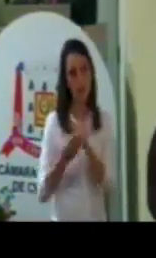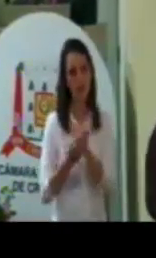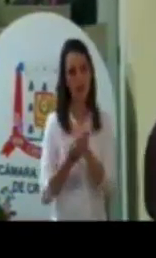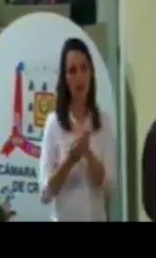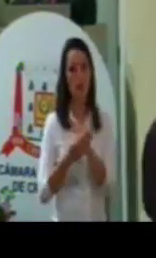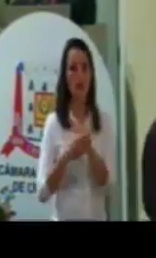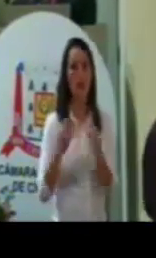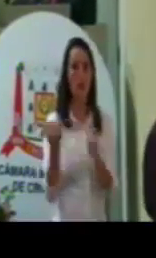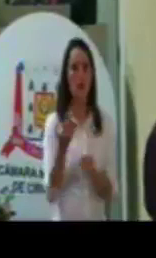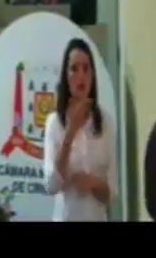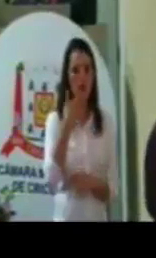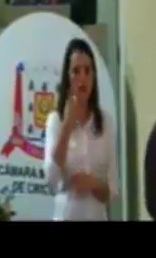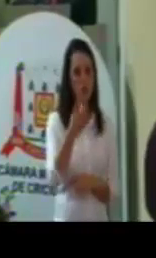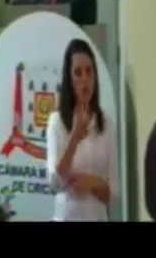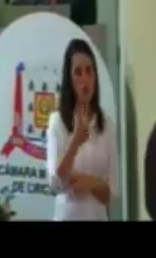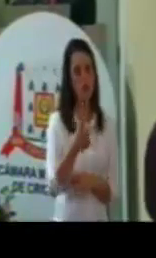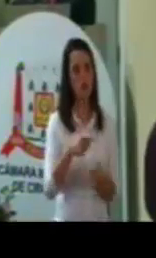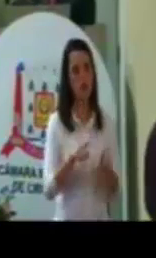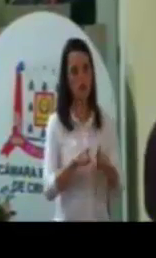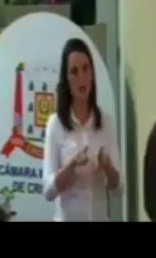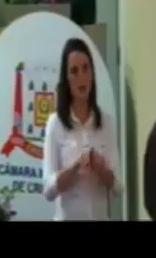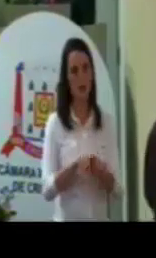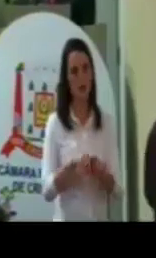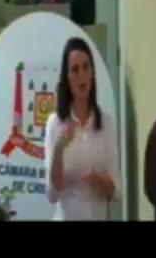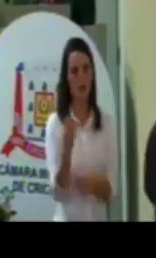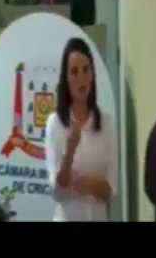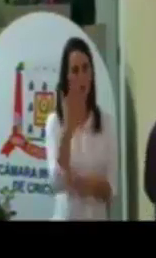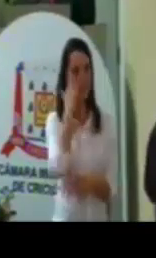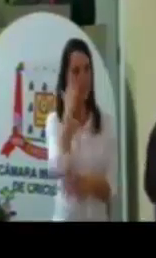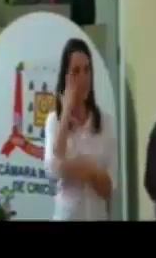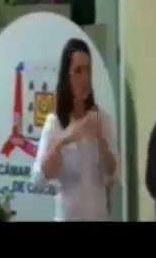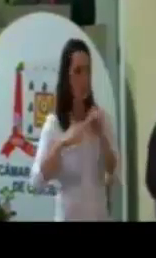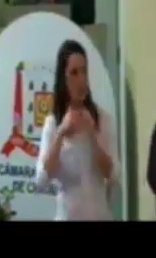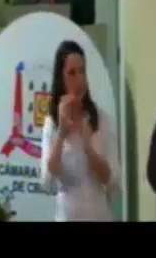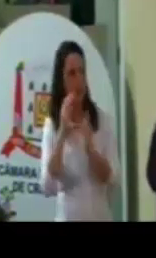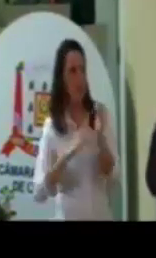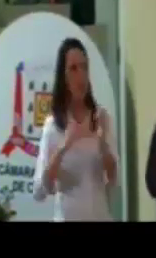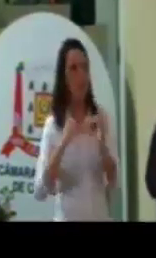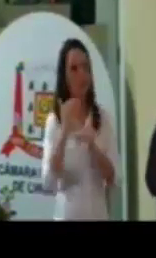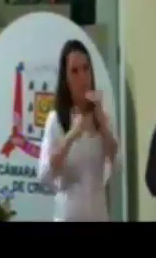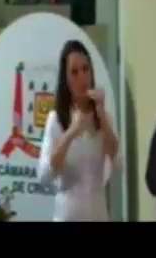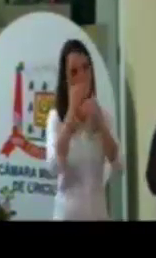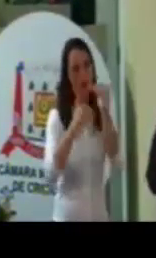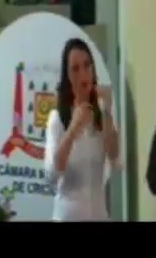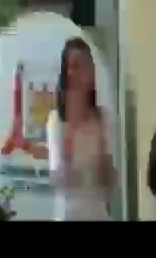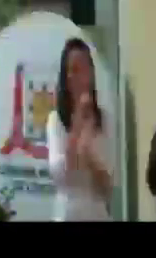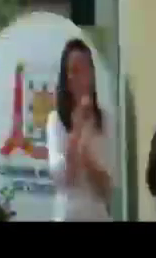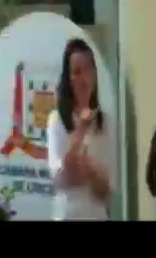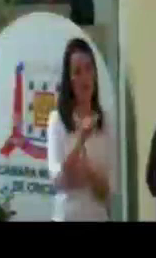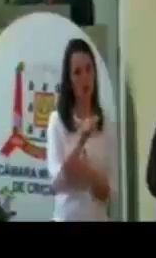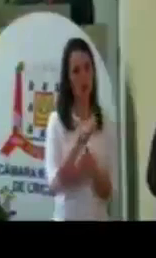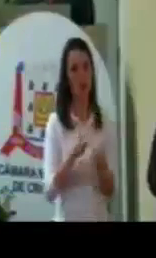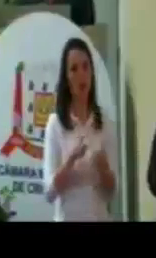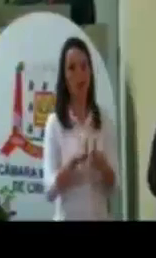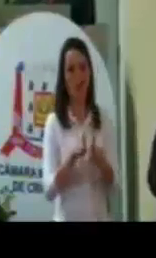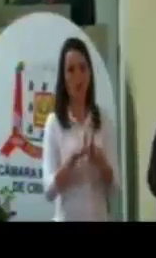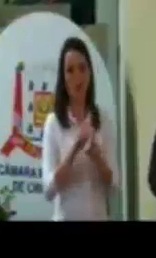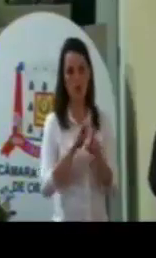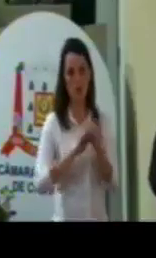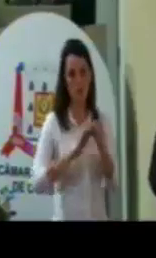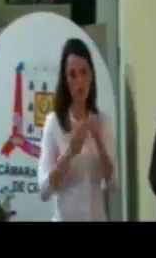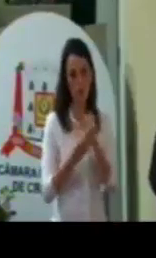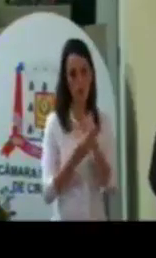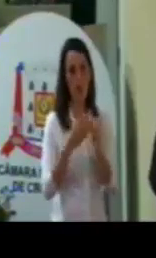comunidade, melhor, mais qualificada, mais próspera é